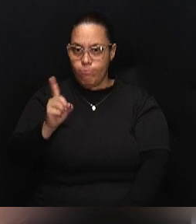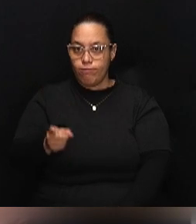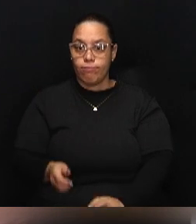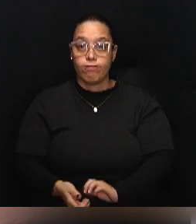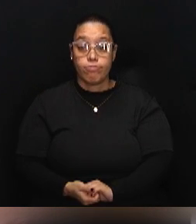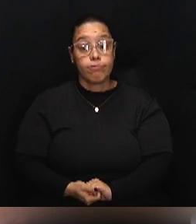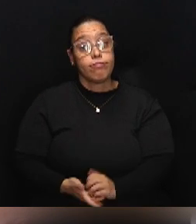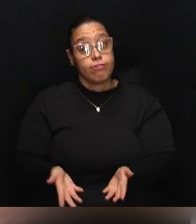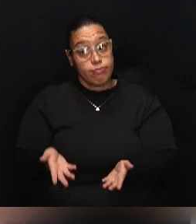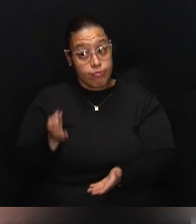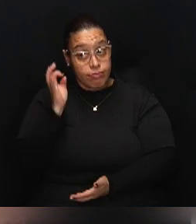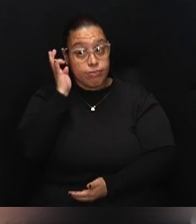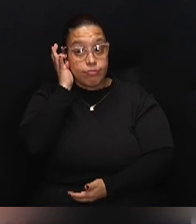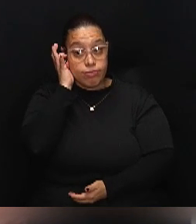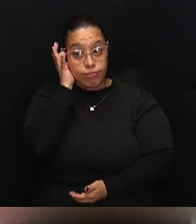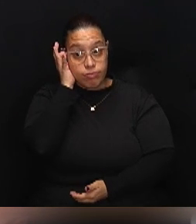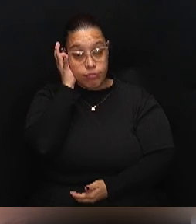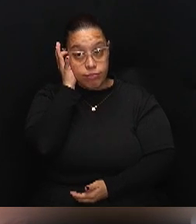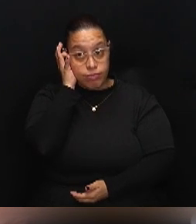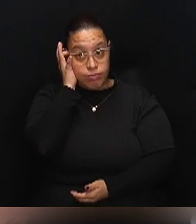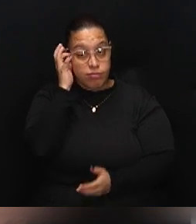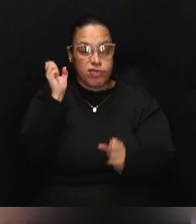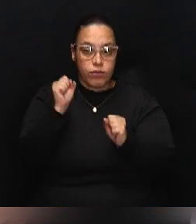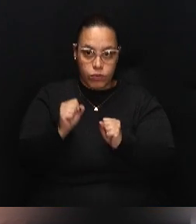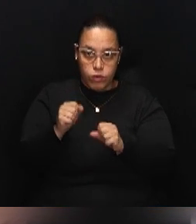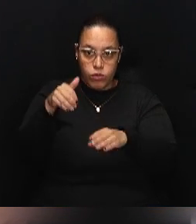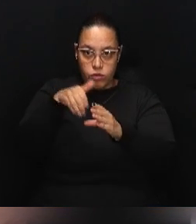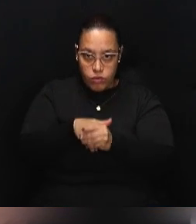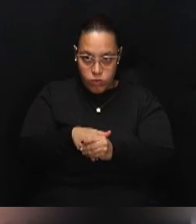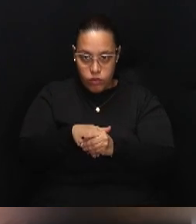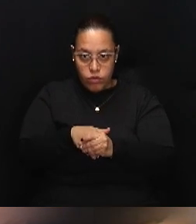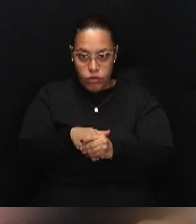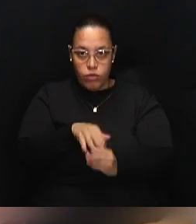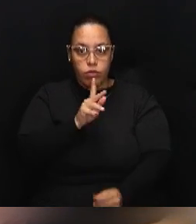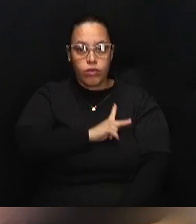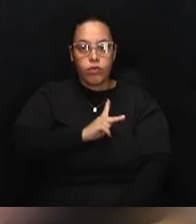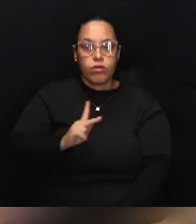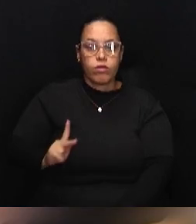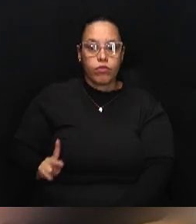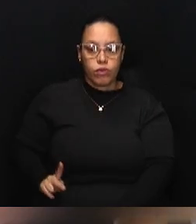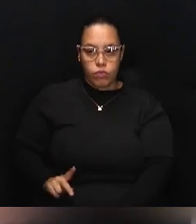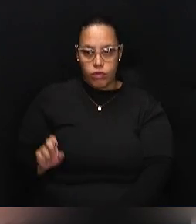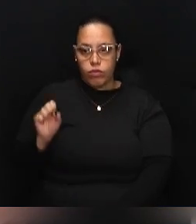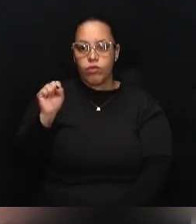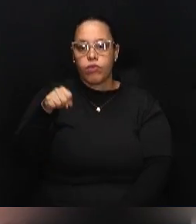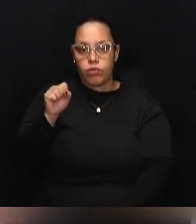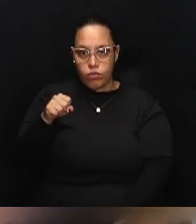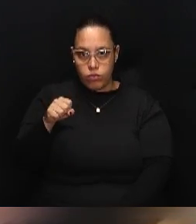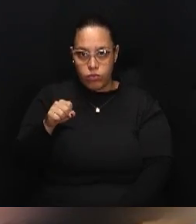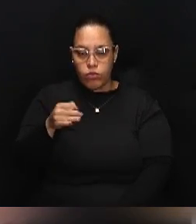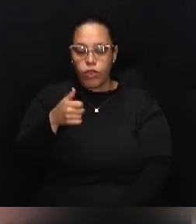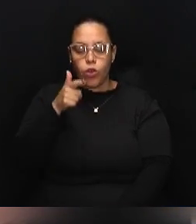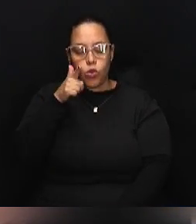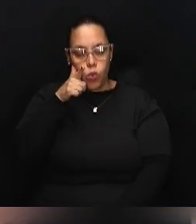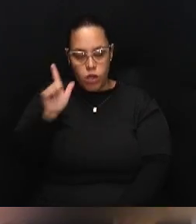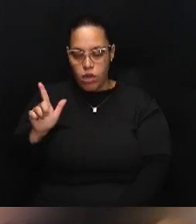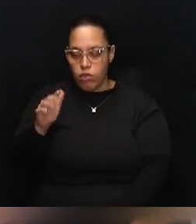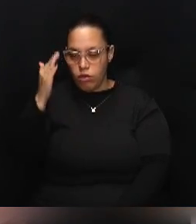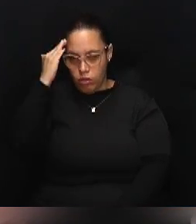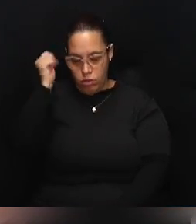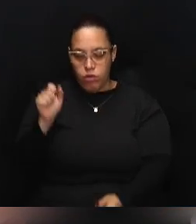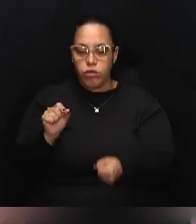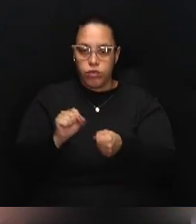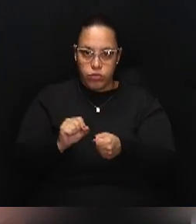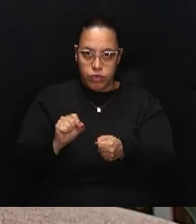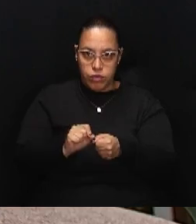né? Então, podemos eleger mulheres para a presidência porque elas dão conta, elas sabem fazer e